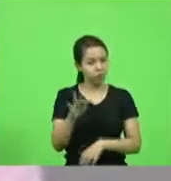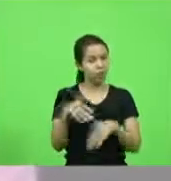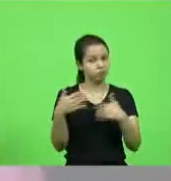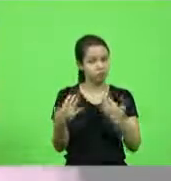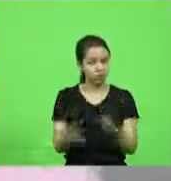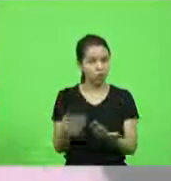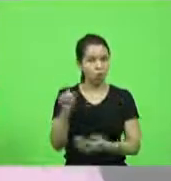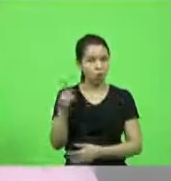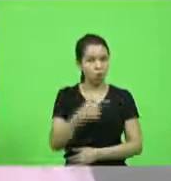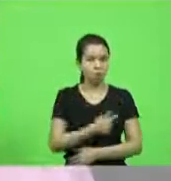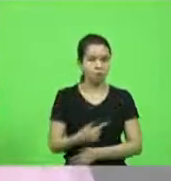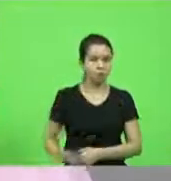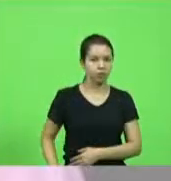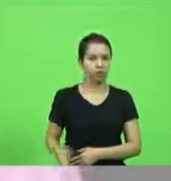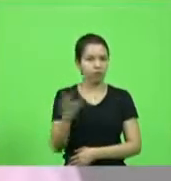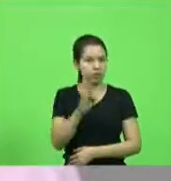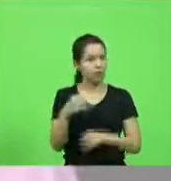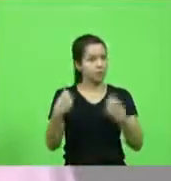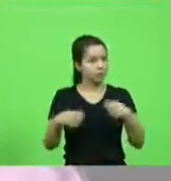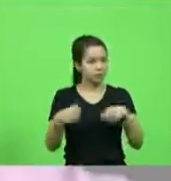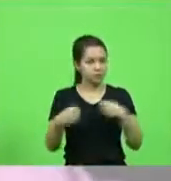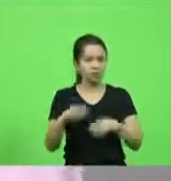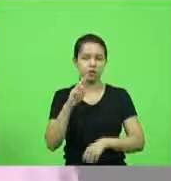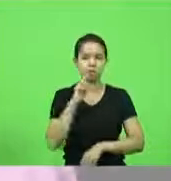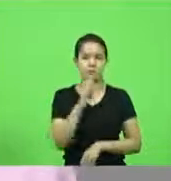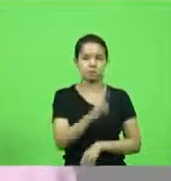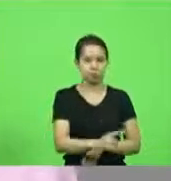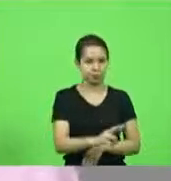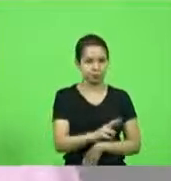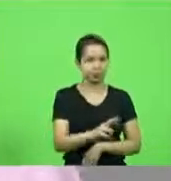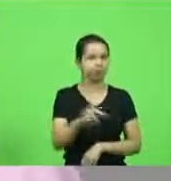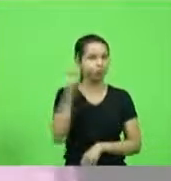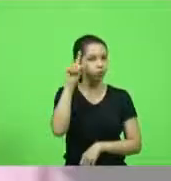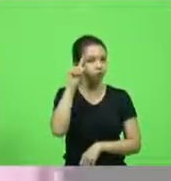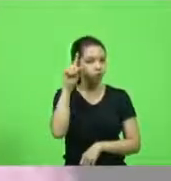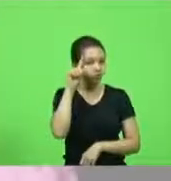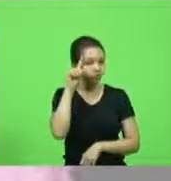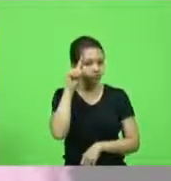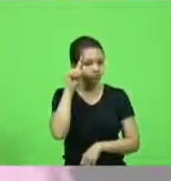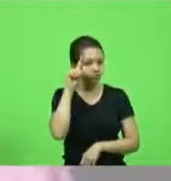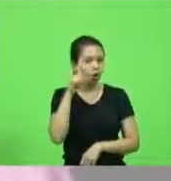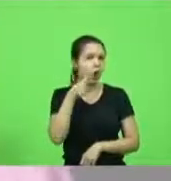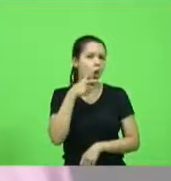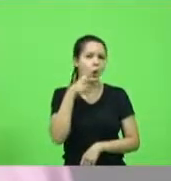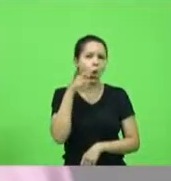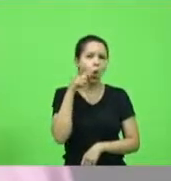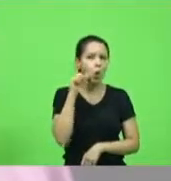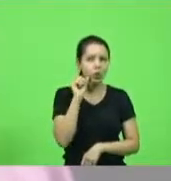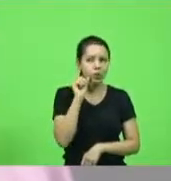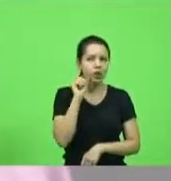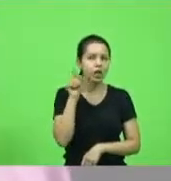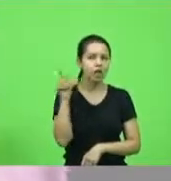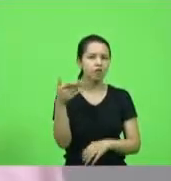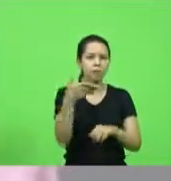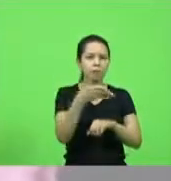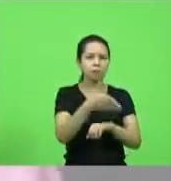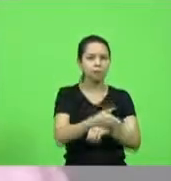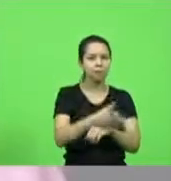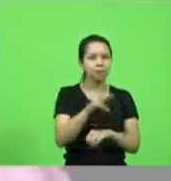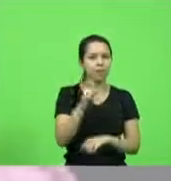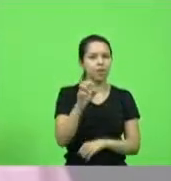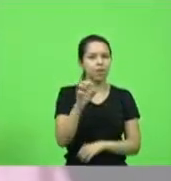os dias, ontem, estavam lá no Pernambuco, todo dia estão em algum estado do